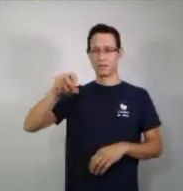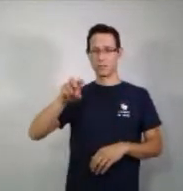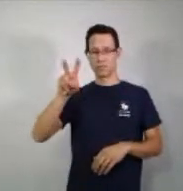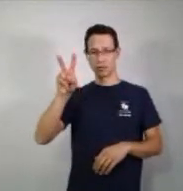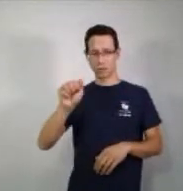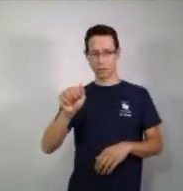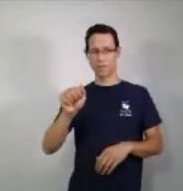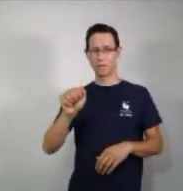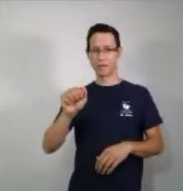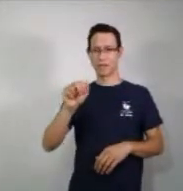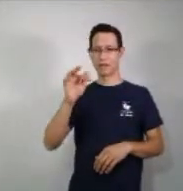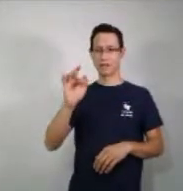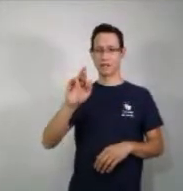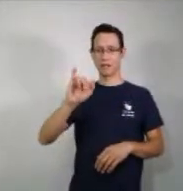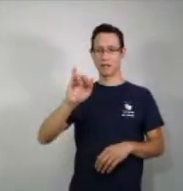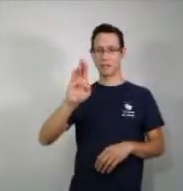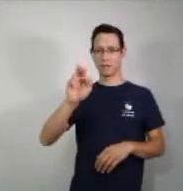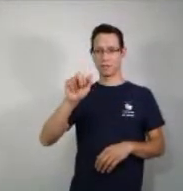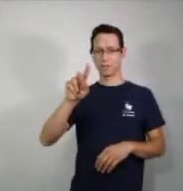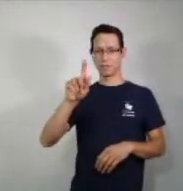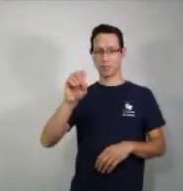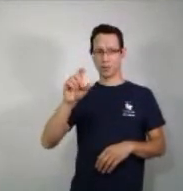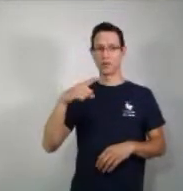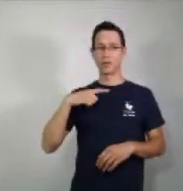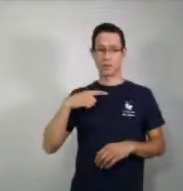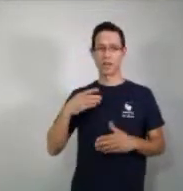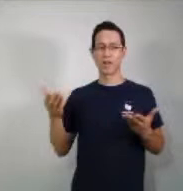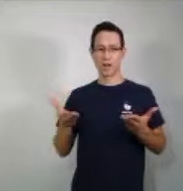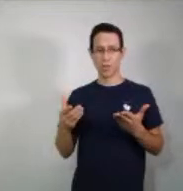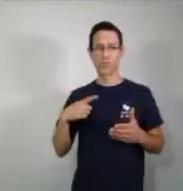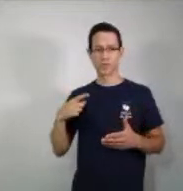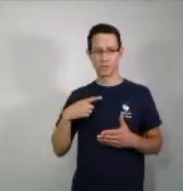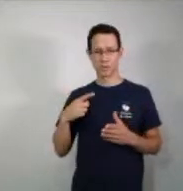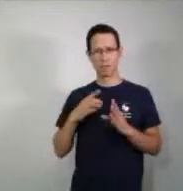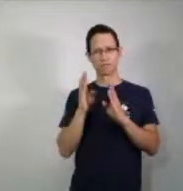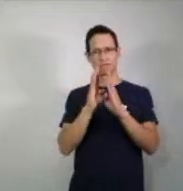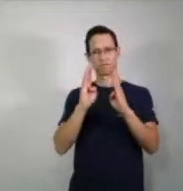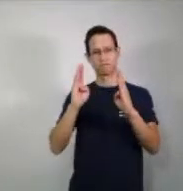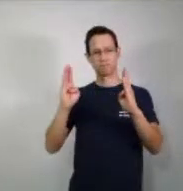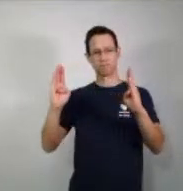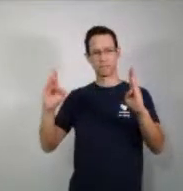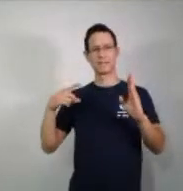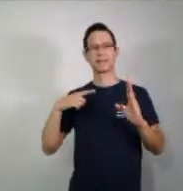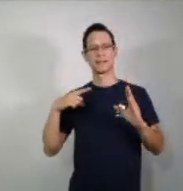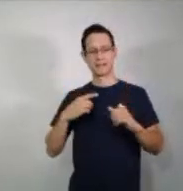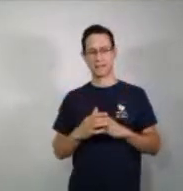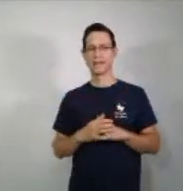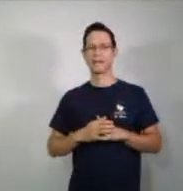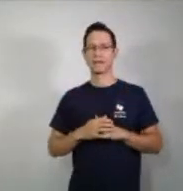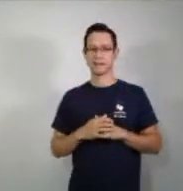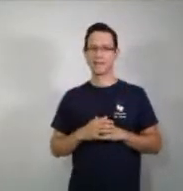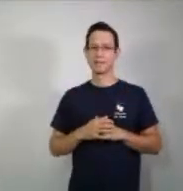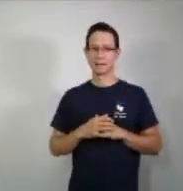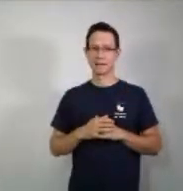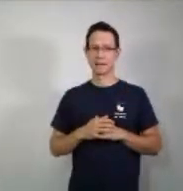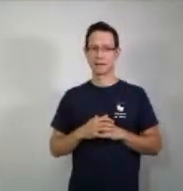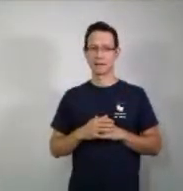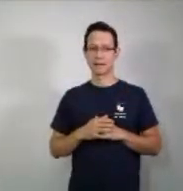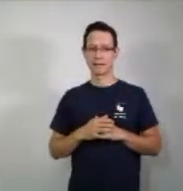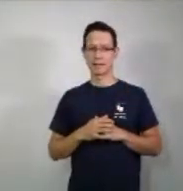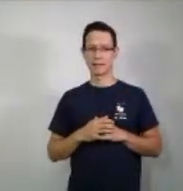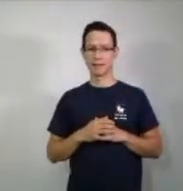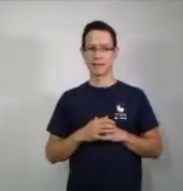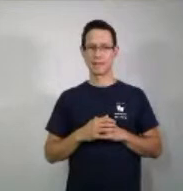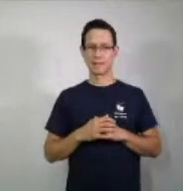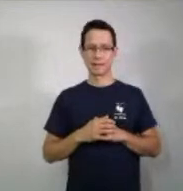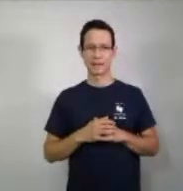hoje está ainda o acervo dele, o acervo maravilhoso, a biblioteca, parte da biblioteca, a parte húngara